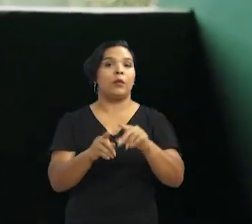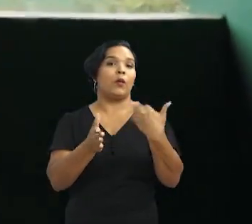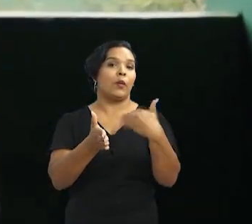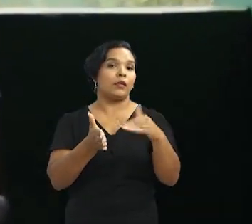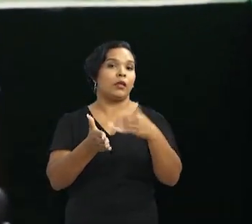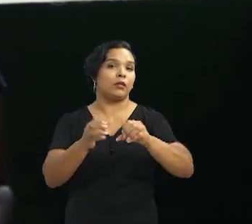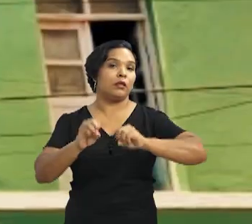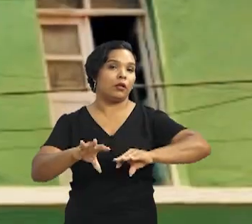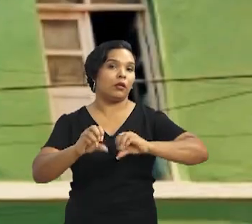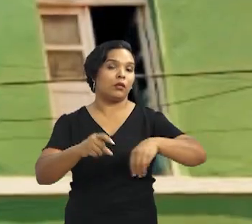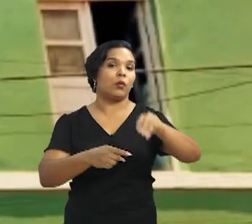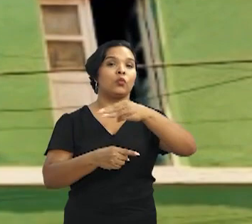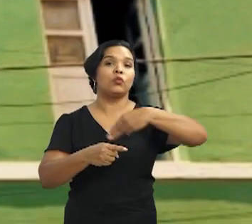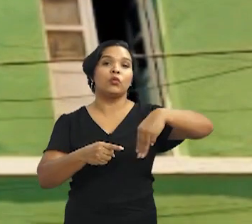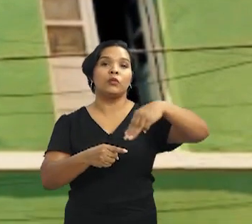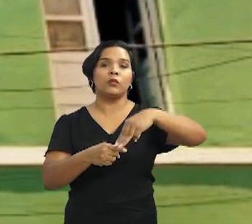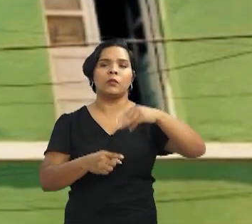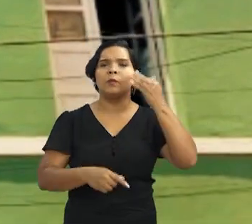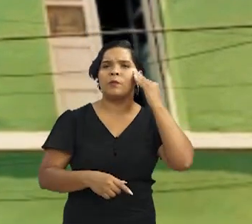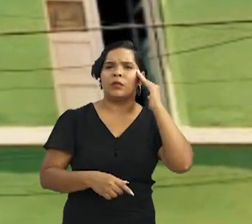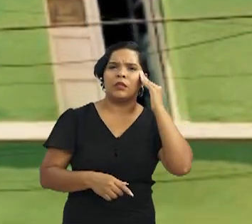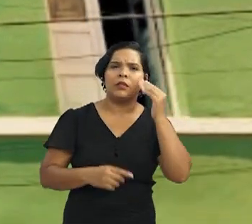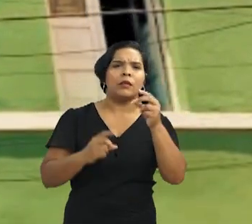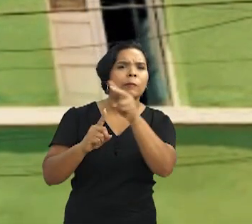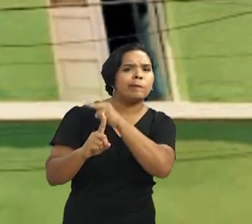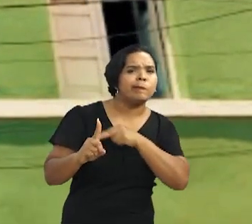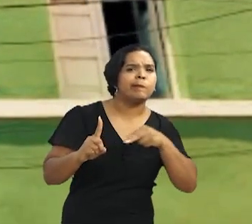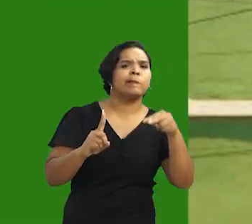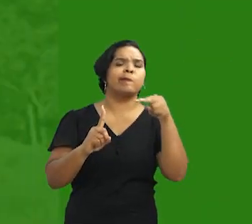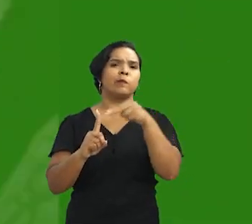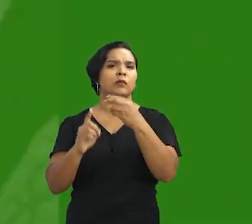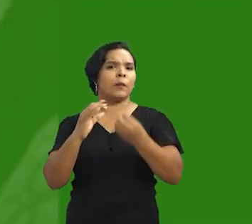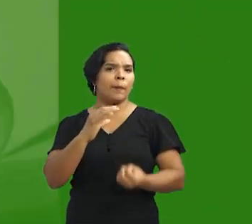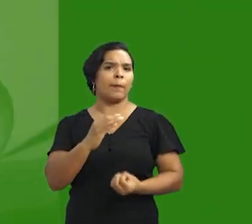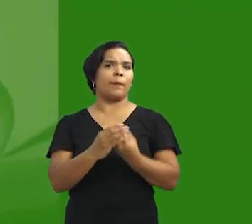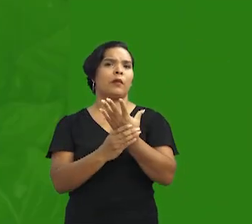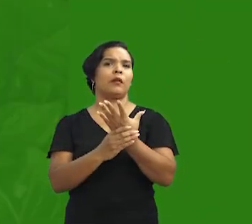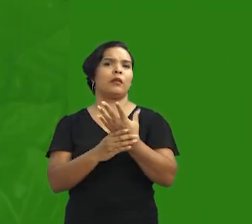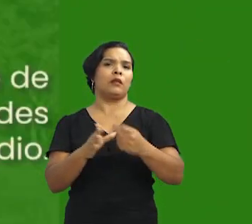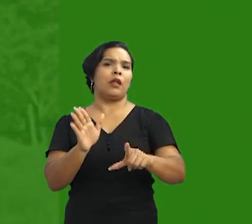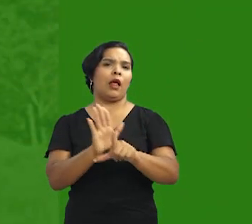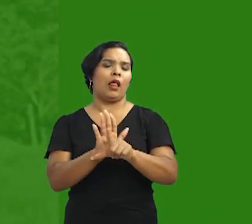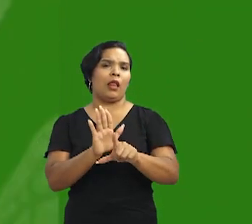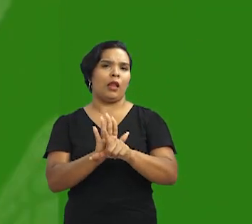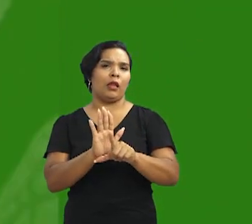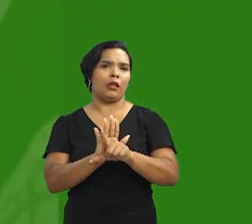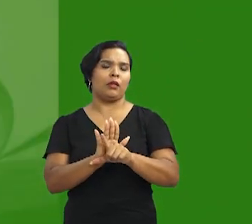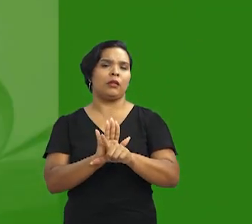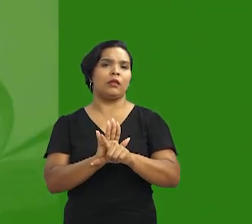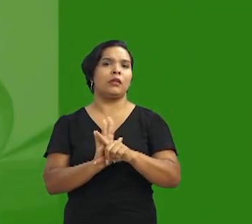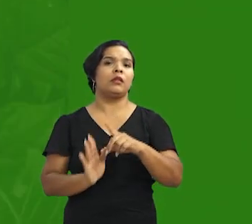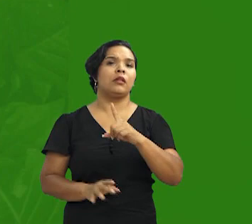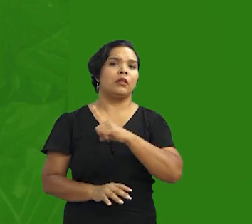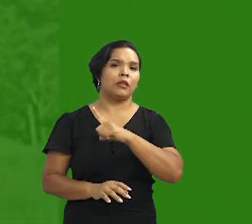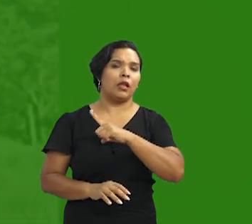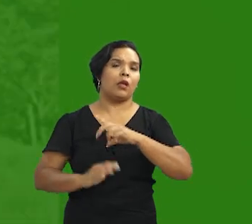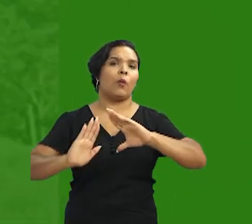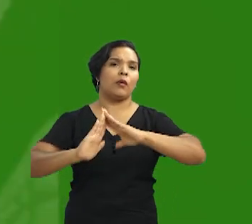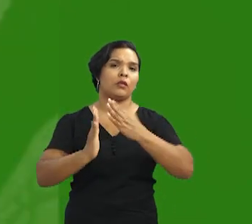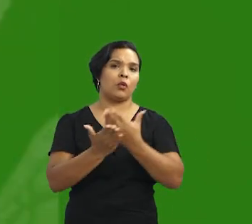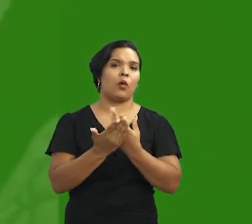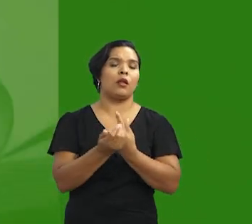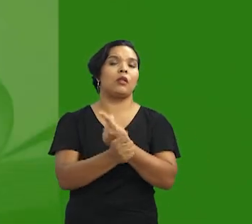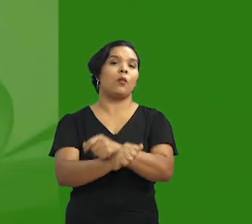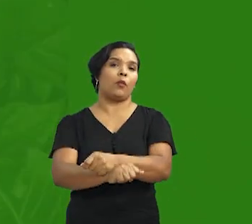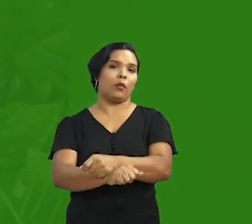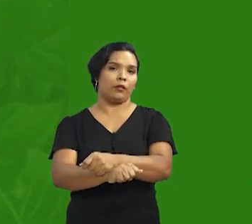professoras da comunidade e com a Secretaria de Educação do município para entender essa perspectiva de ser implantada a Lei 10.639, já que